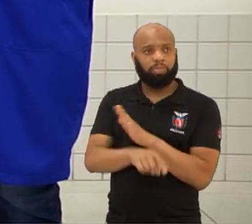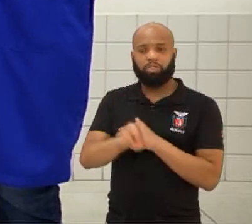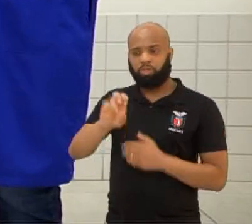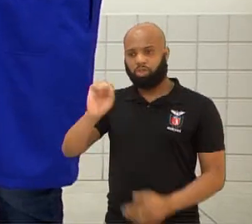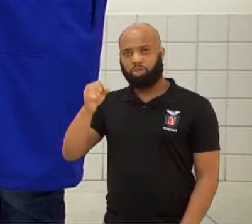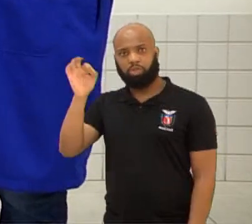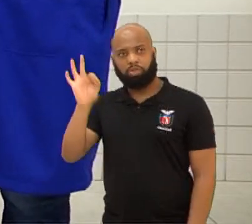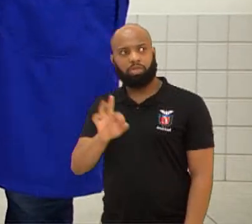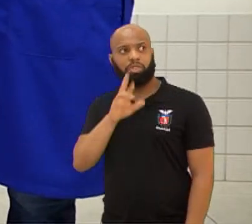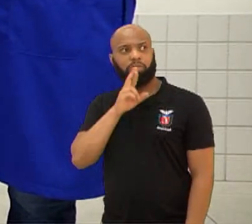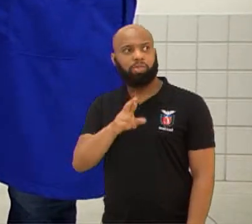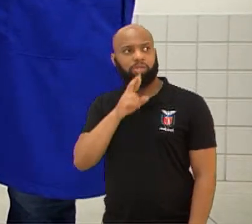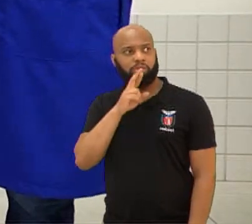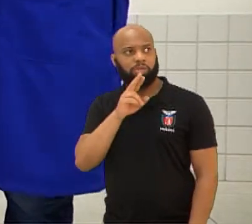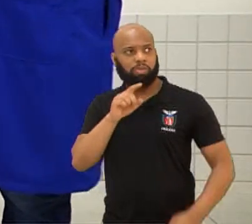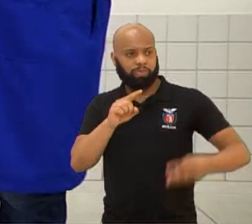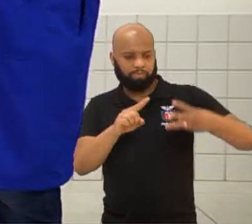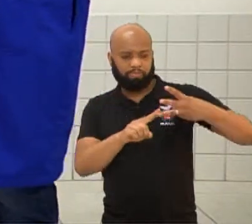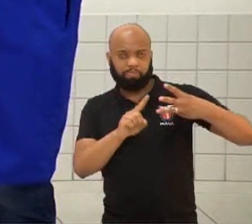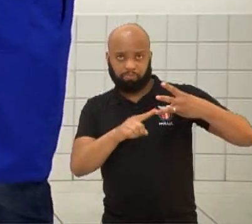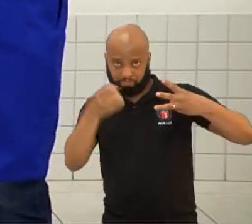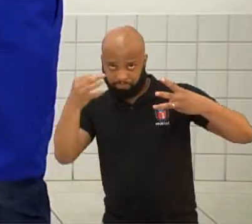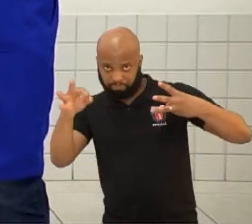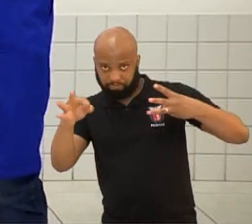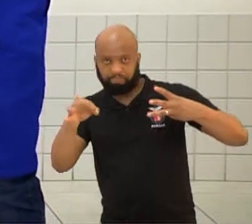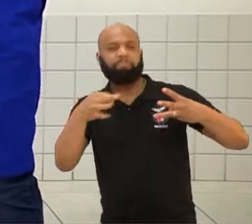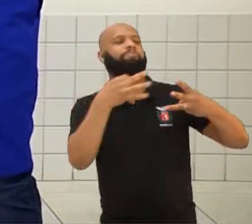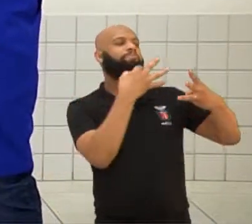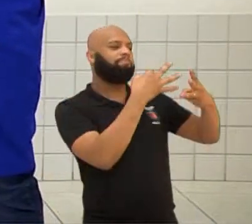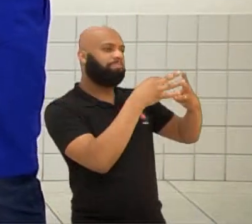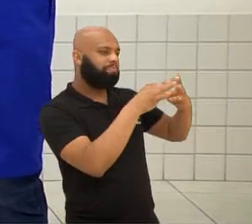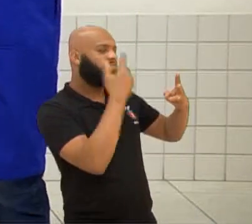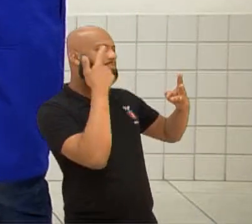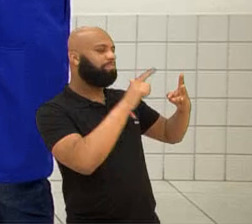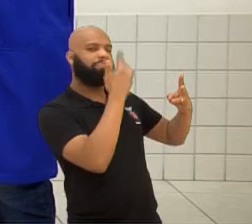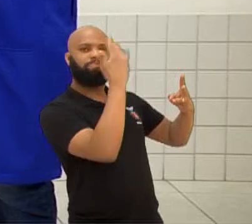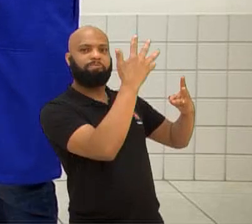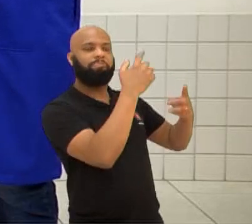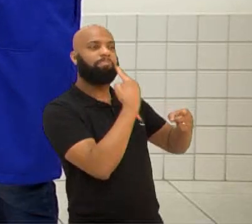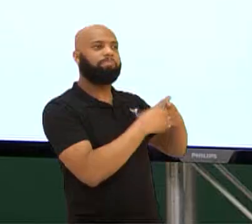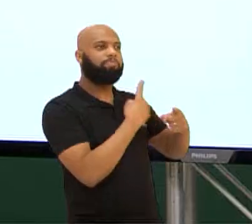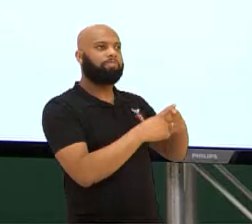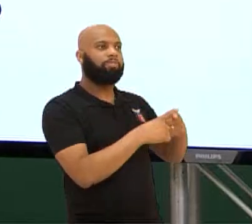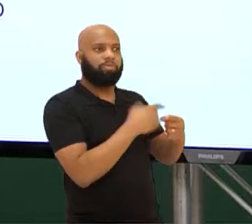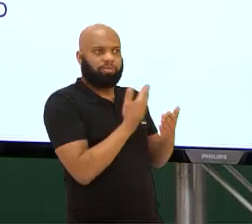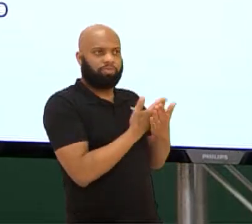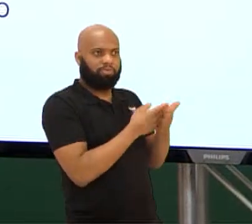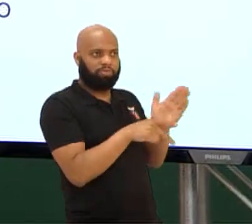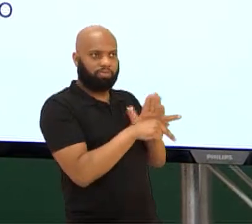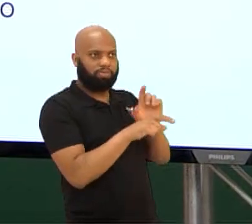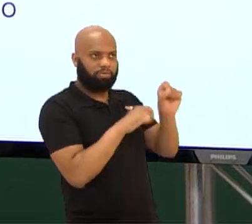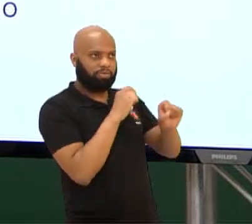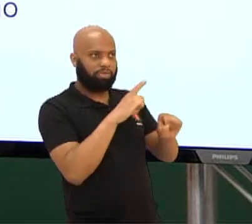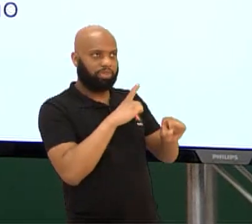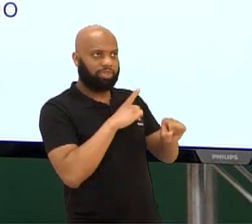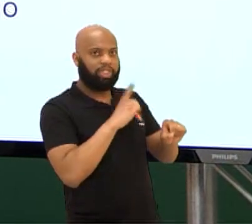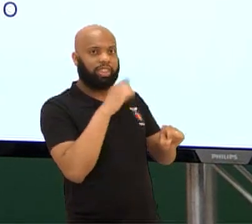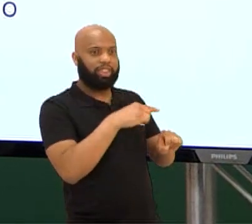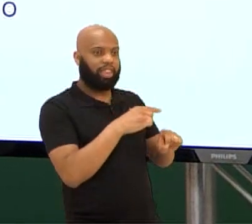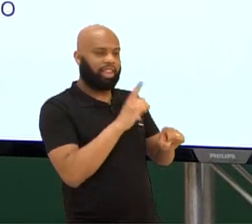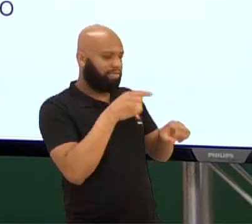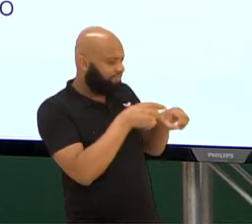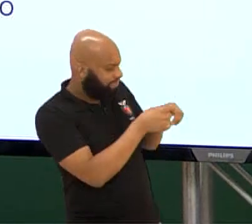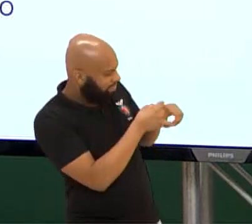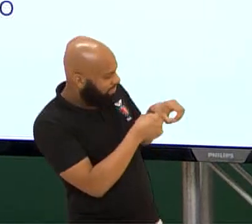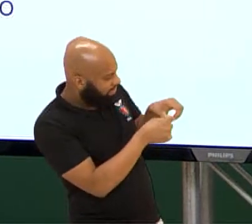respondeu pupila. Eles acertaram? Muito bem, pessoal, é isso mesmo. Quando você acaba trabalhando com a ideia da pupila, então você vai ter essa parte mais central do